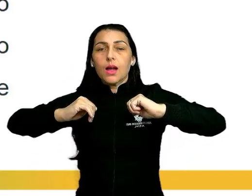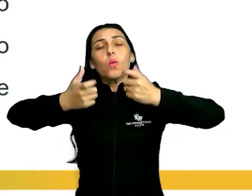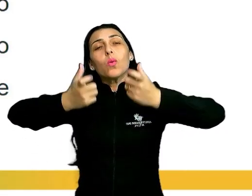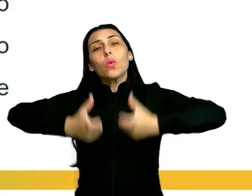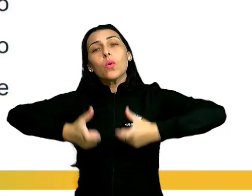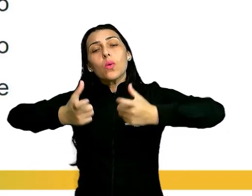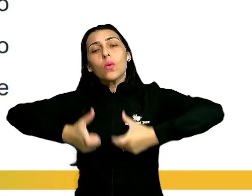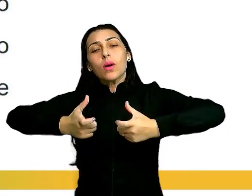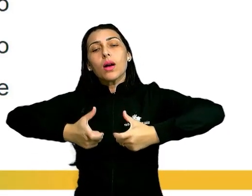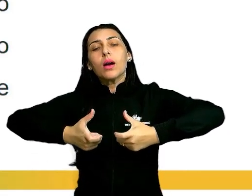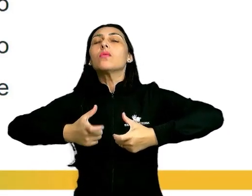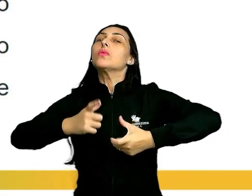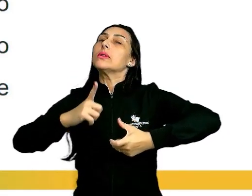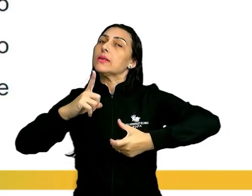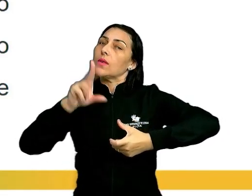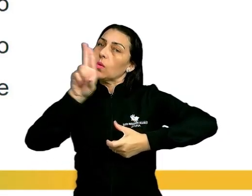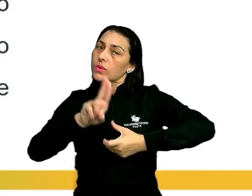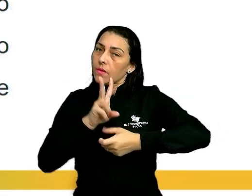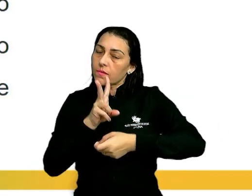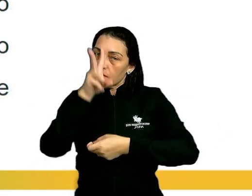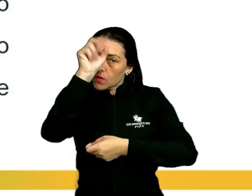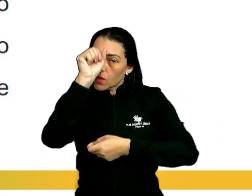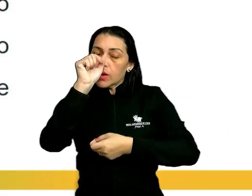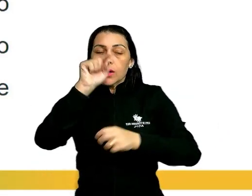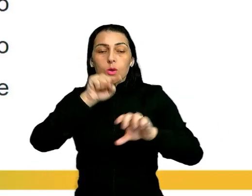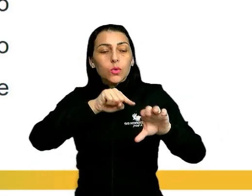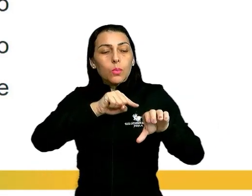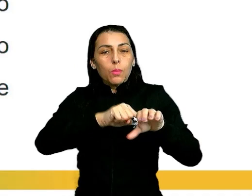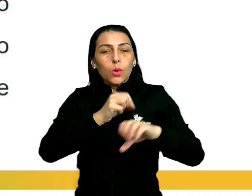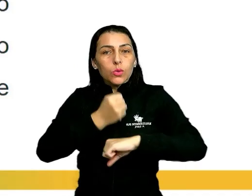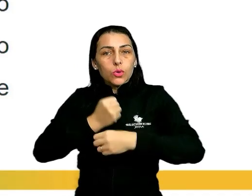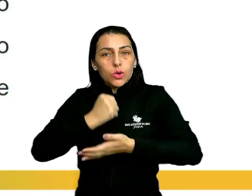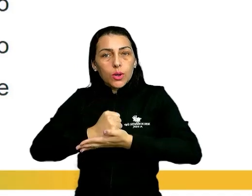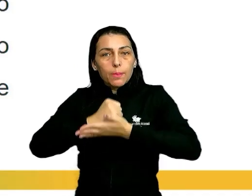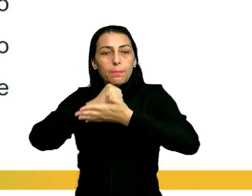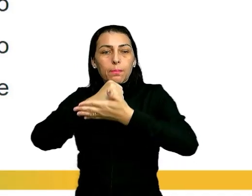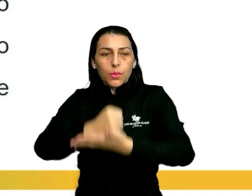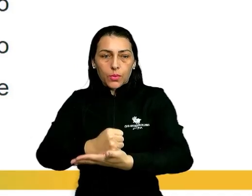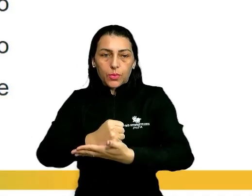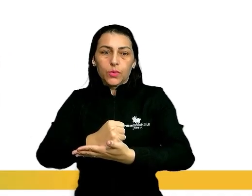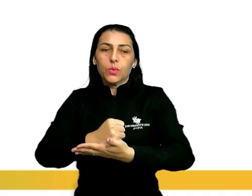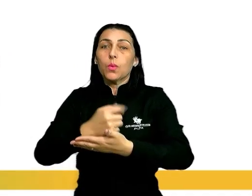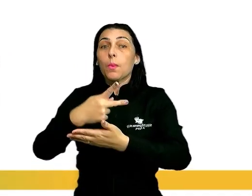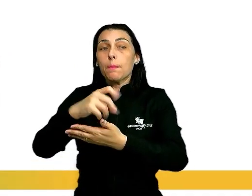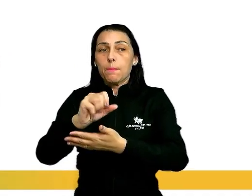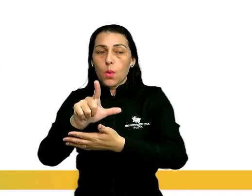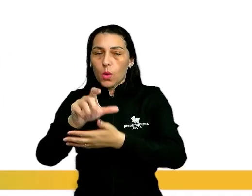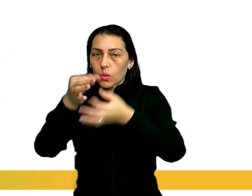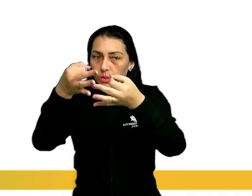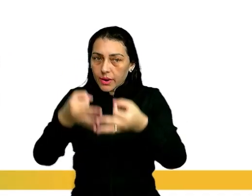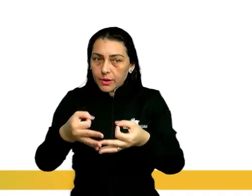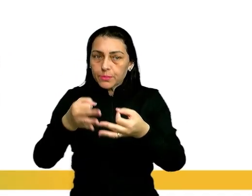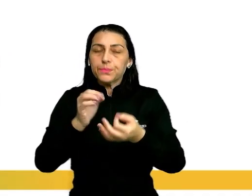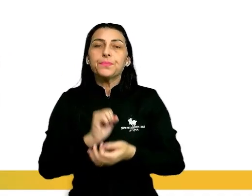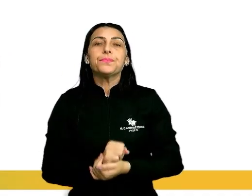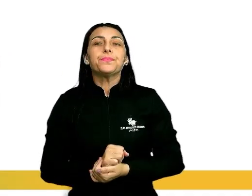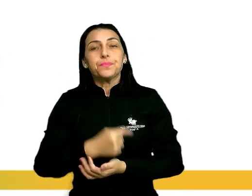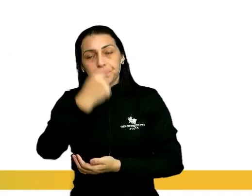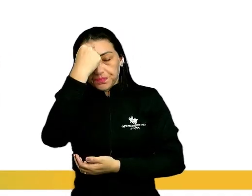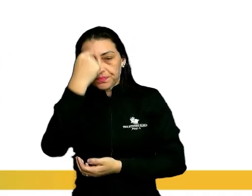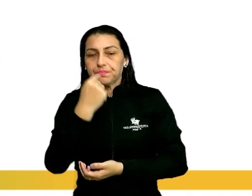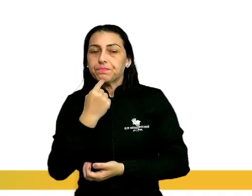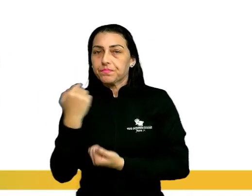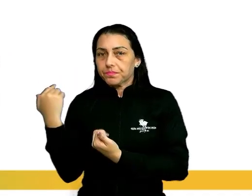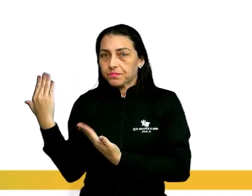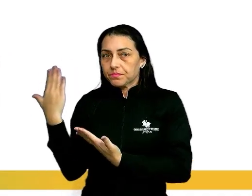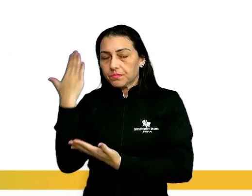local que você vai aplicar a força do ponto de apoio então ou do Polo correto na figura aqui a gente